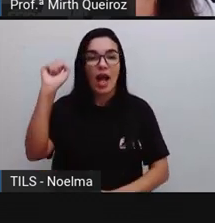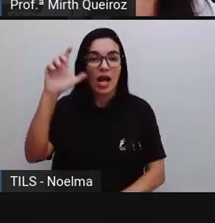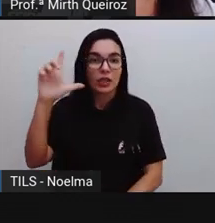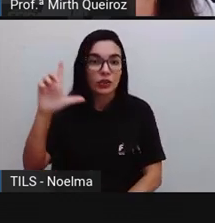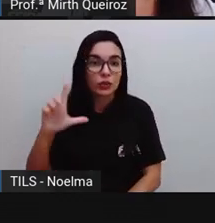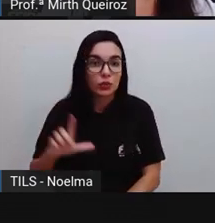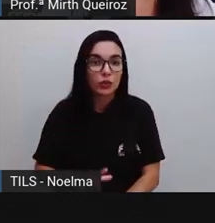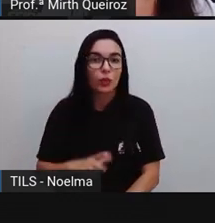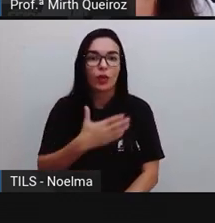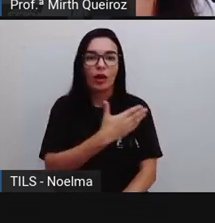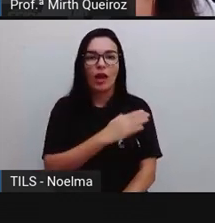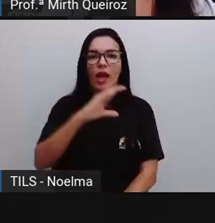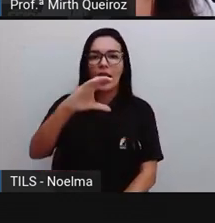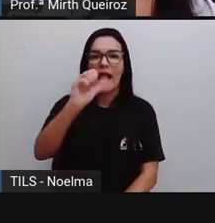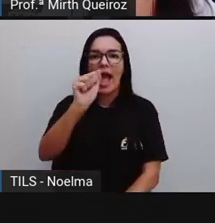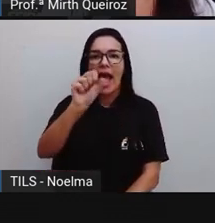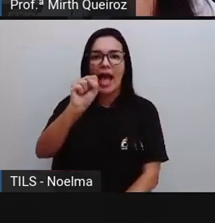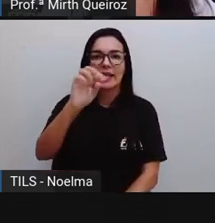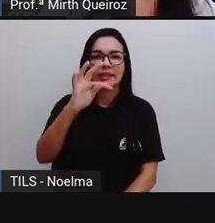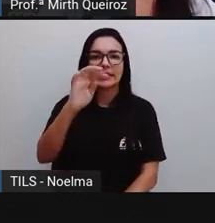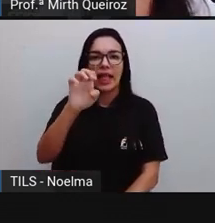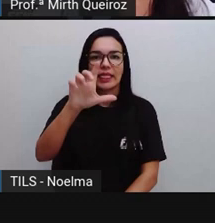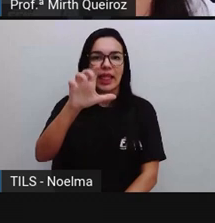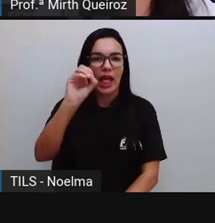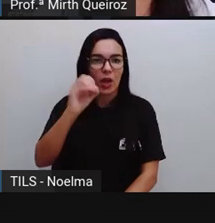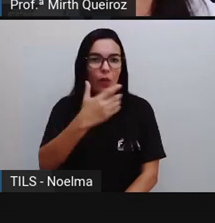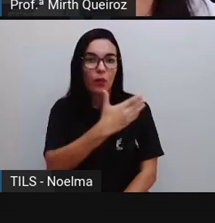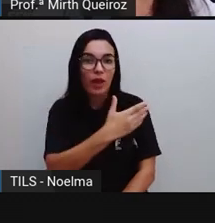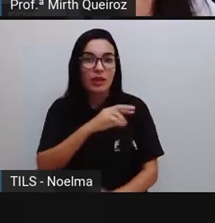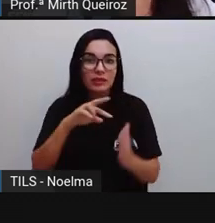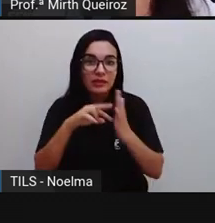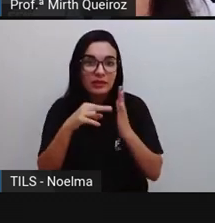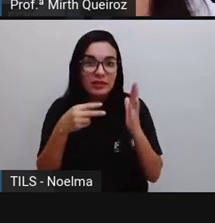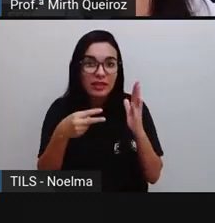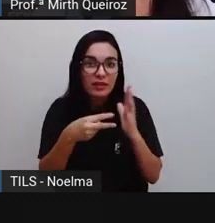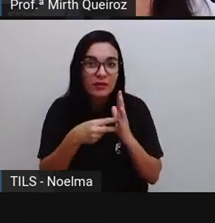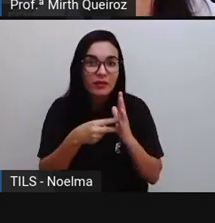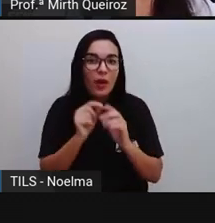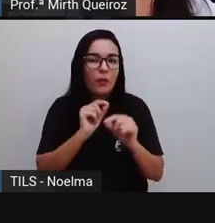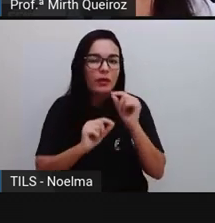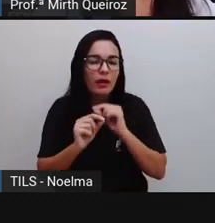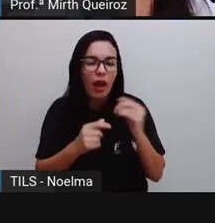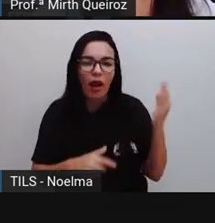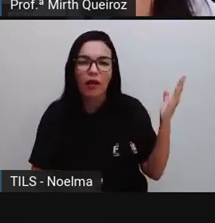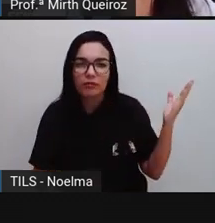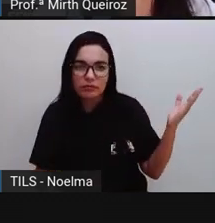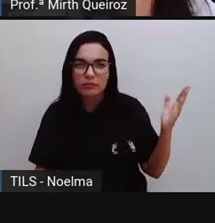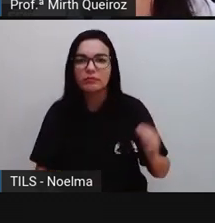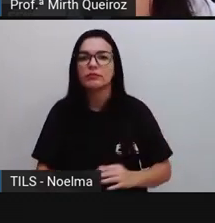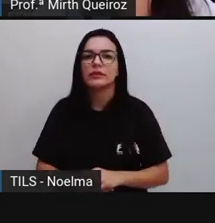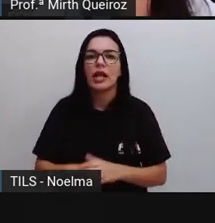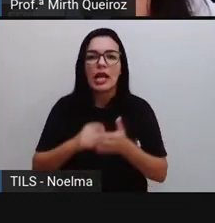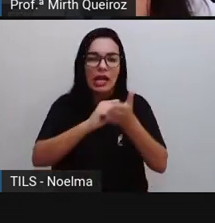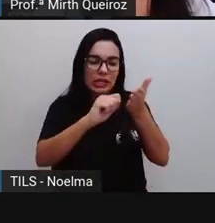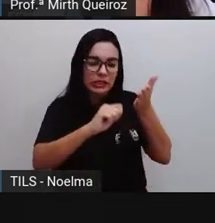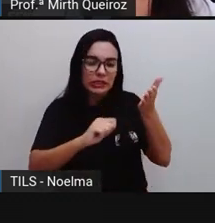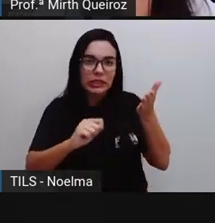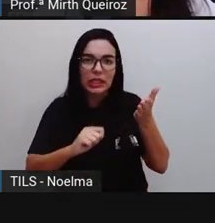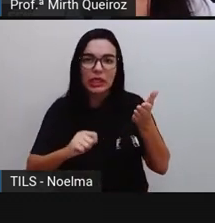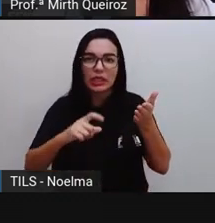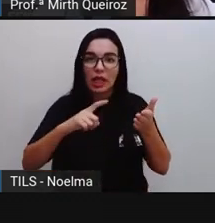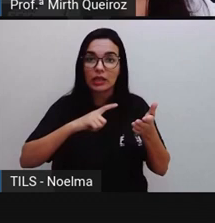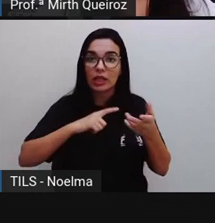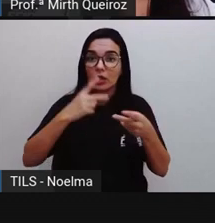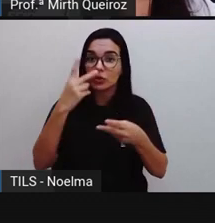essa palavra destacada e castelo, que é a que a gente vai querer saber o significado. É escrita de verbete